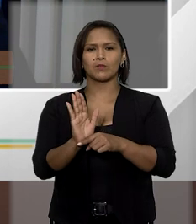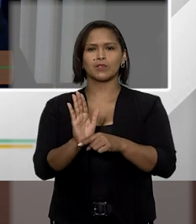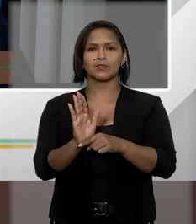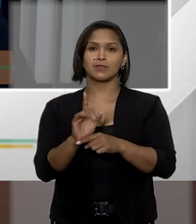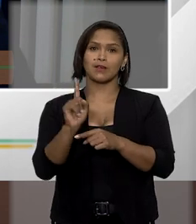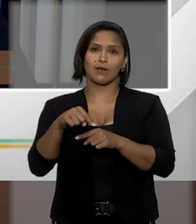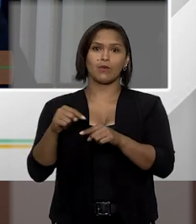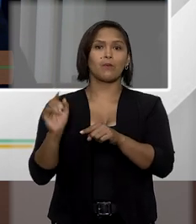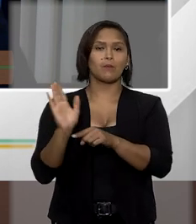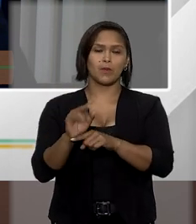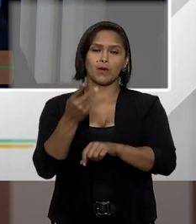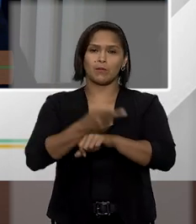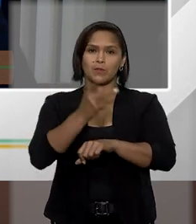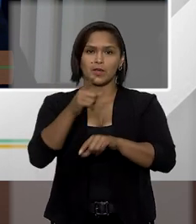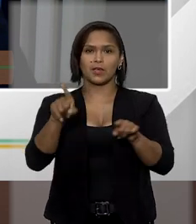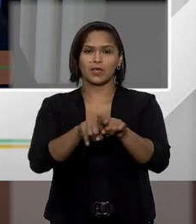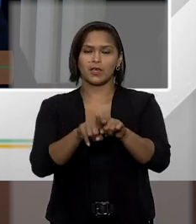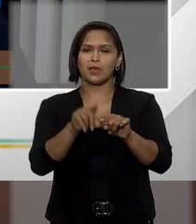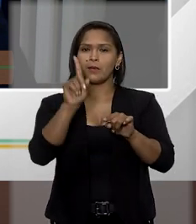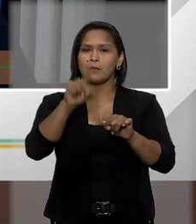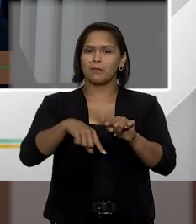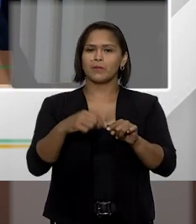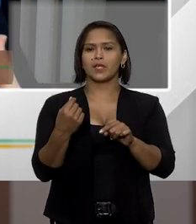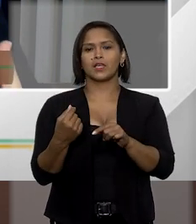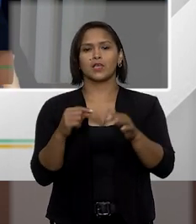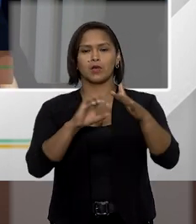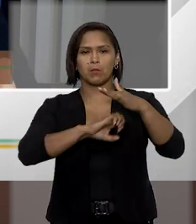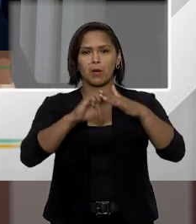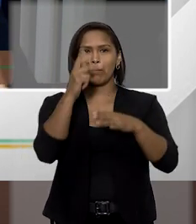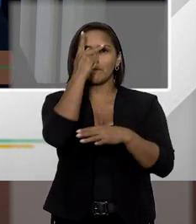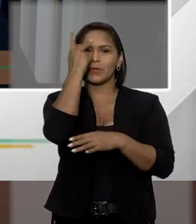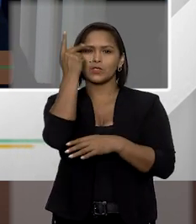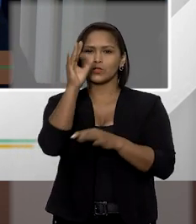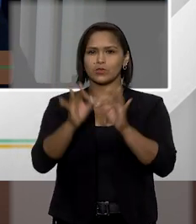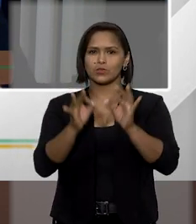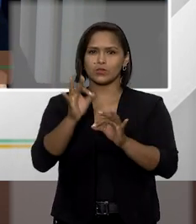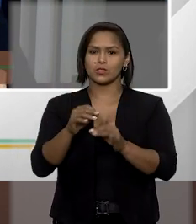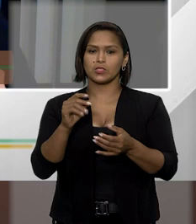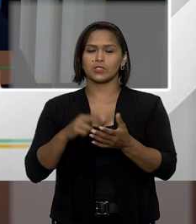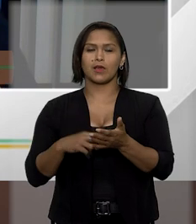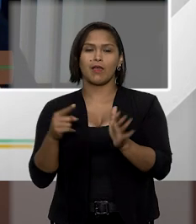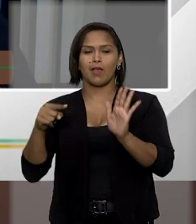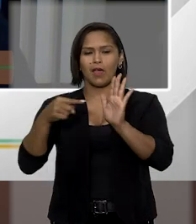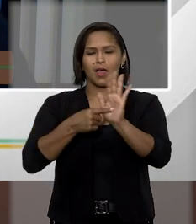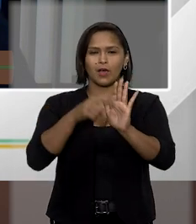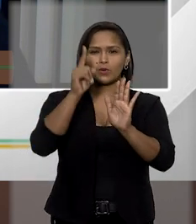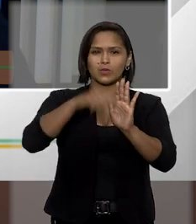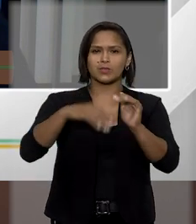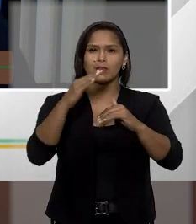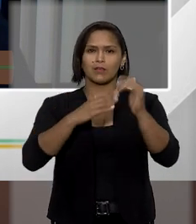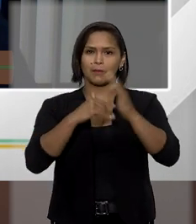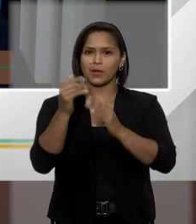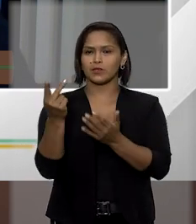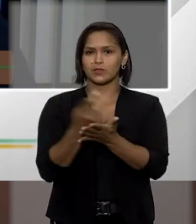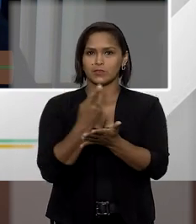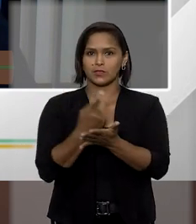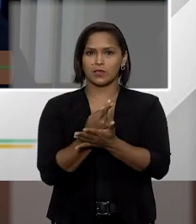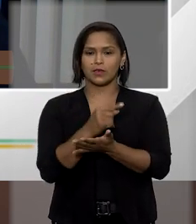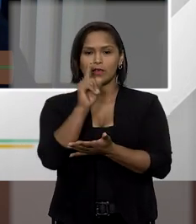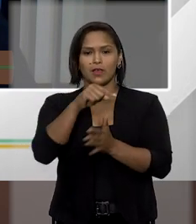premiada. Então, ele serve justamente para que uma determinada pessoa jurídica que esteja sendo acusada da prática de um ato de